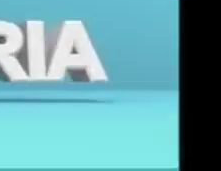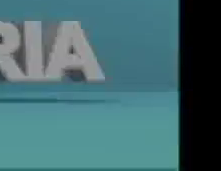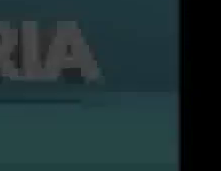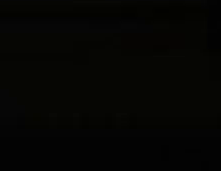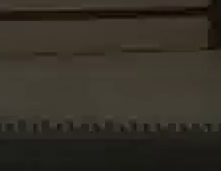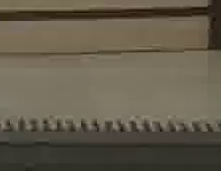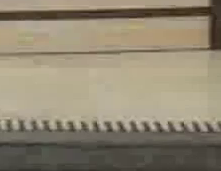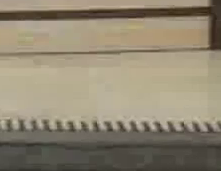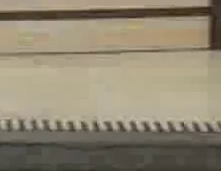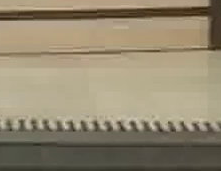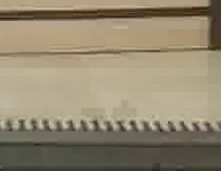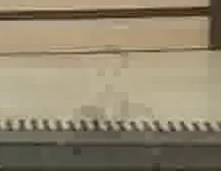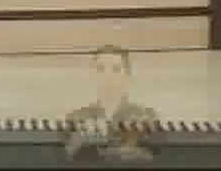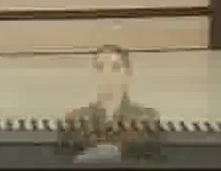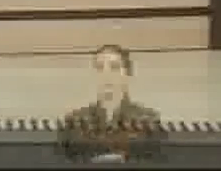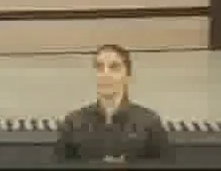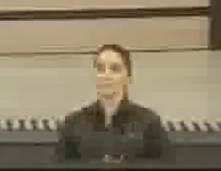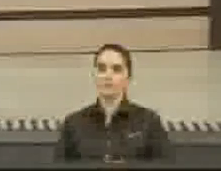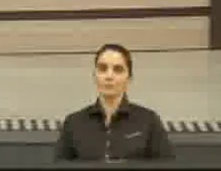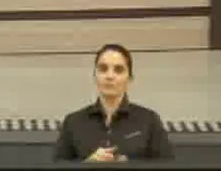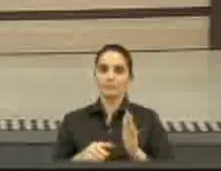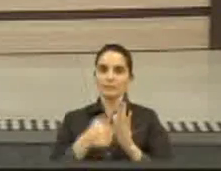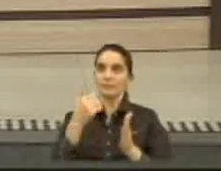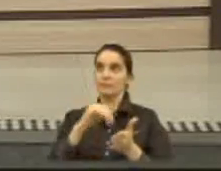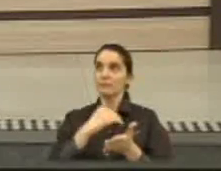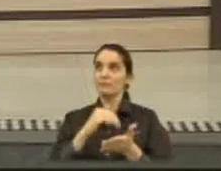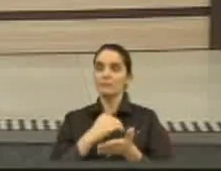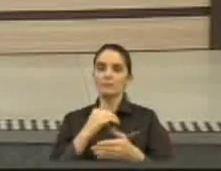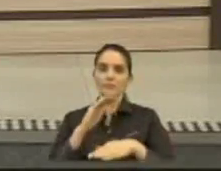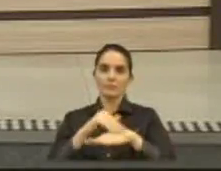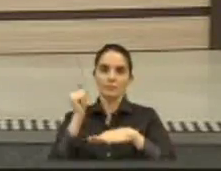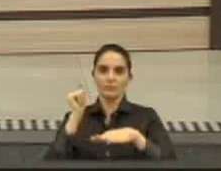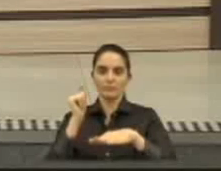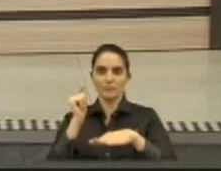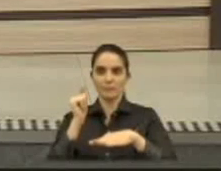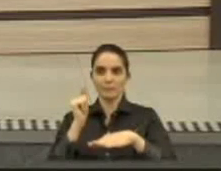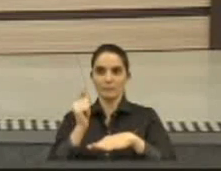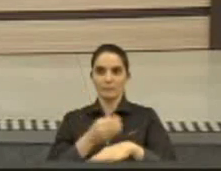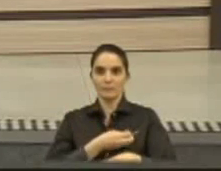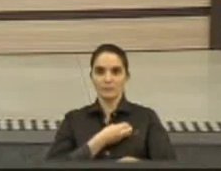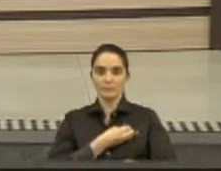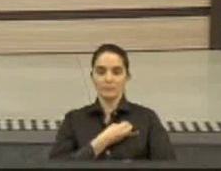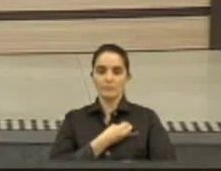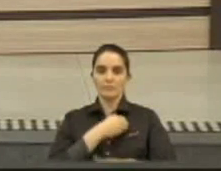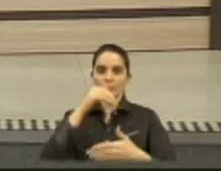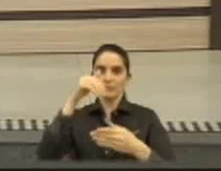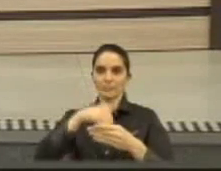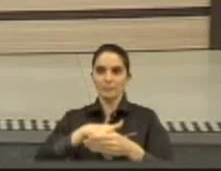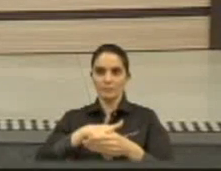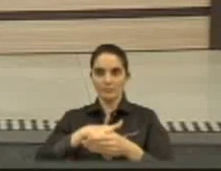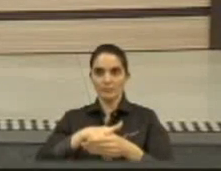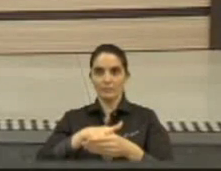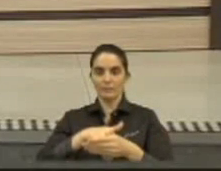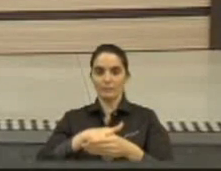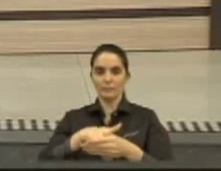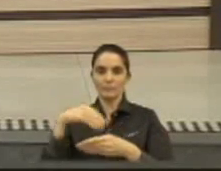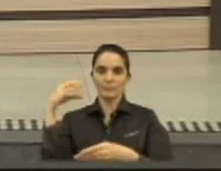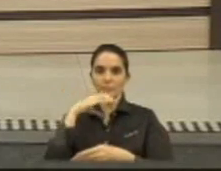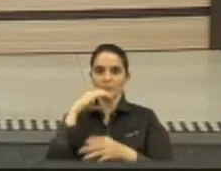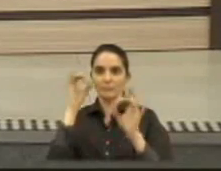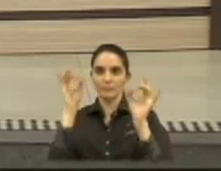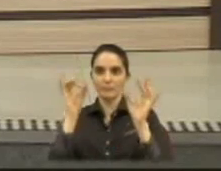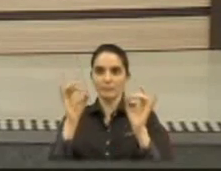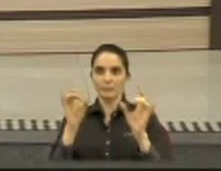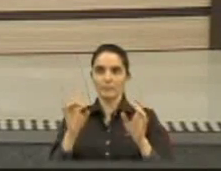minuto. Aberta ao primeiro secretário para a chamada dos vereadores e votação do regime de